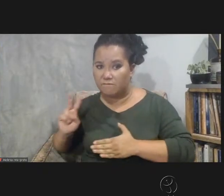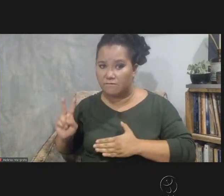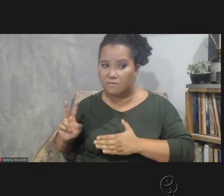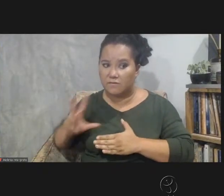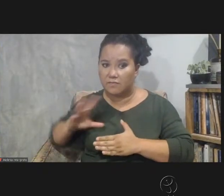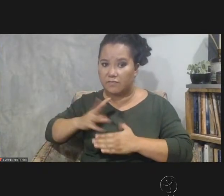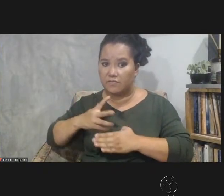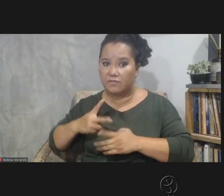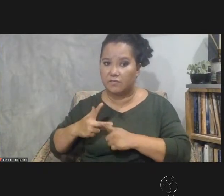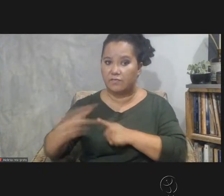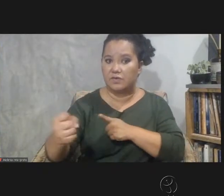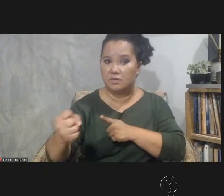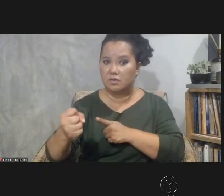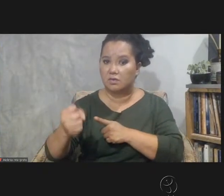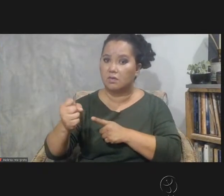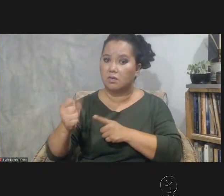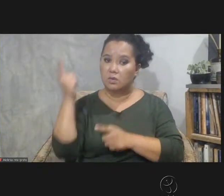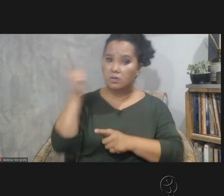urge que